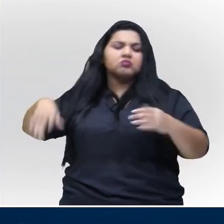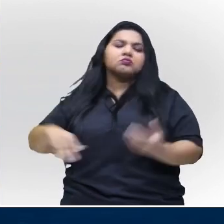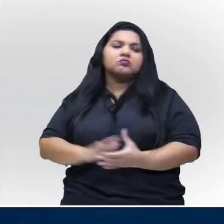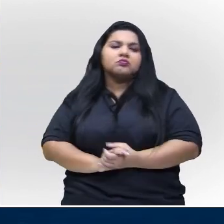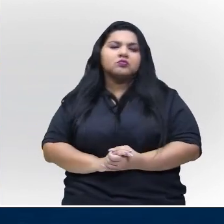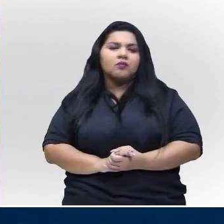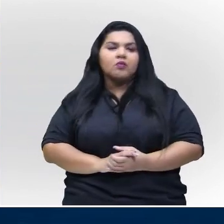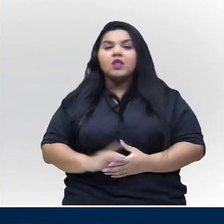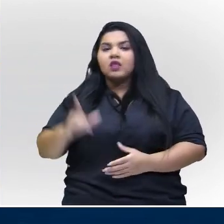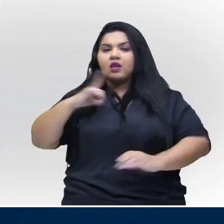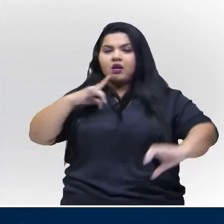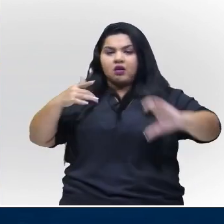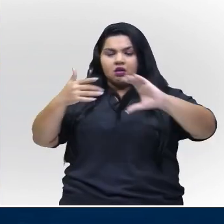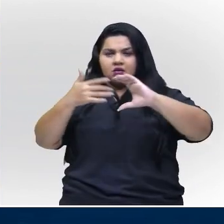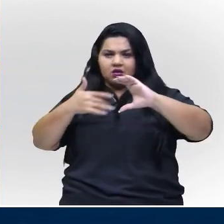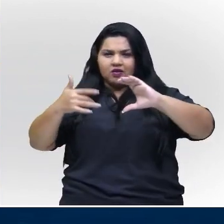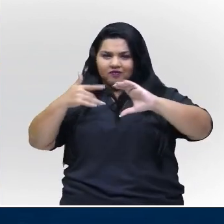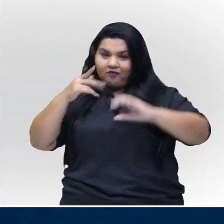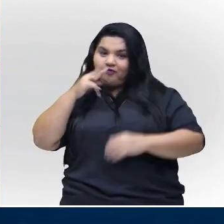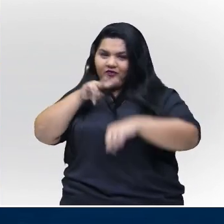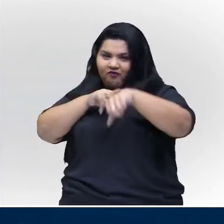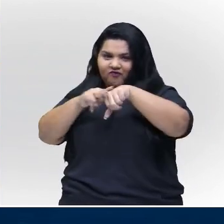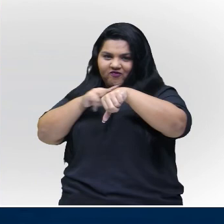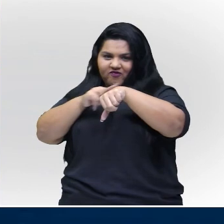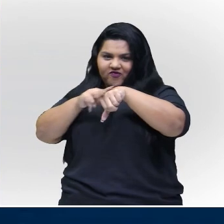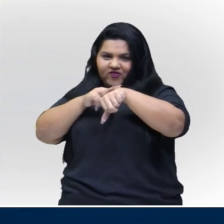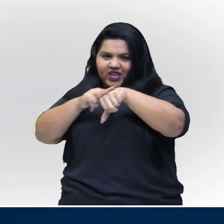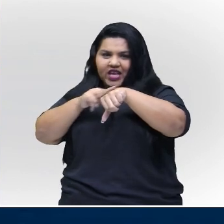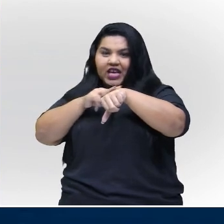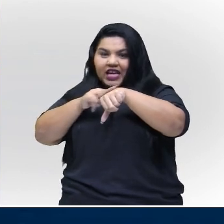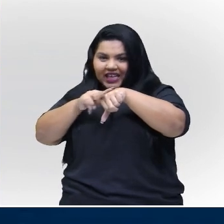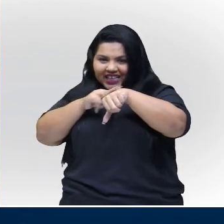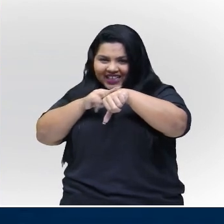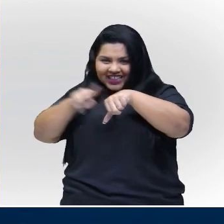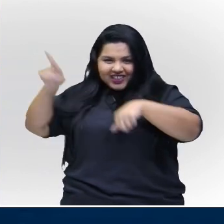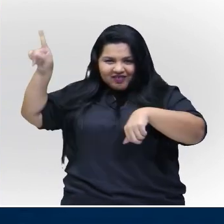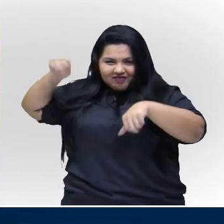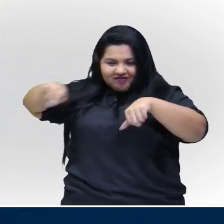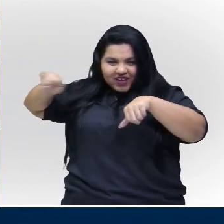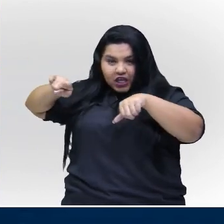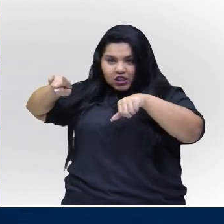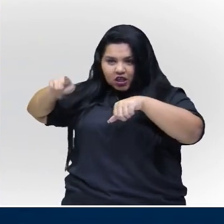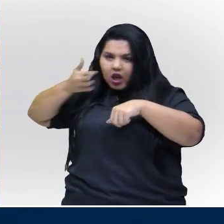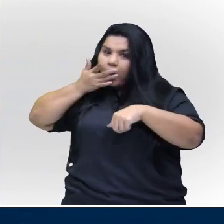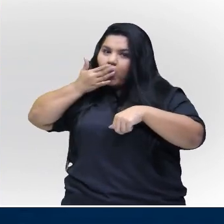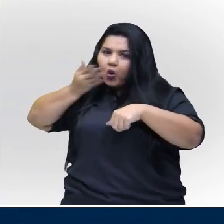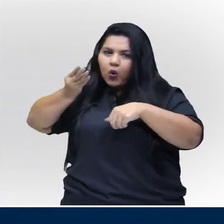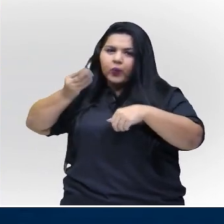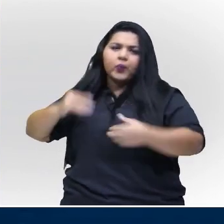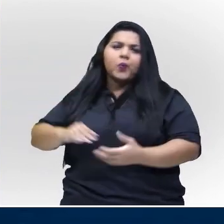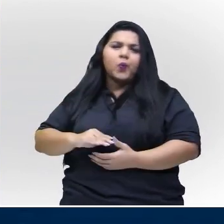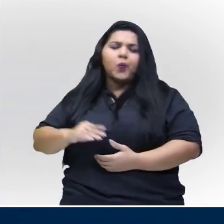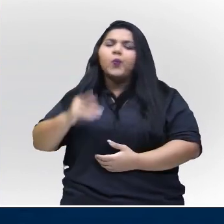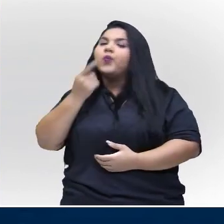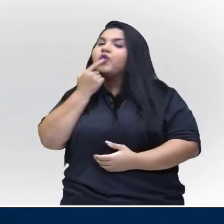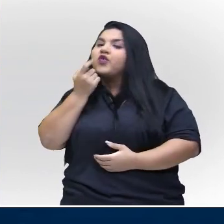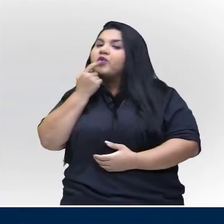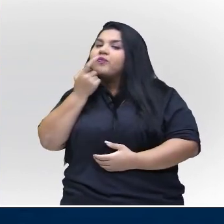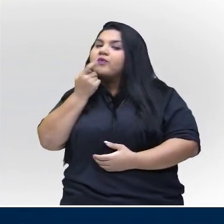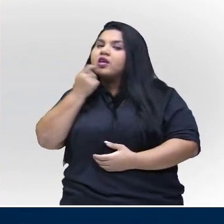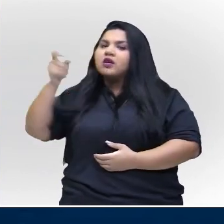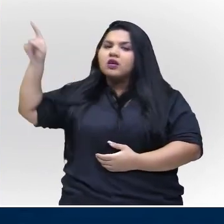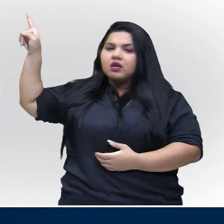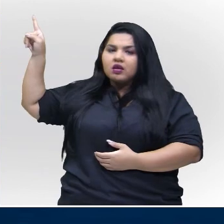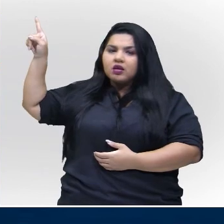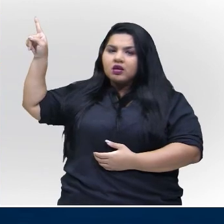de verde, que eu vou marcar aqui ó, de amarelo, toda essa parte aqui, vamos botar outra cor, botar vermelho. Toda essa